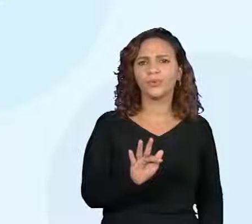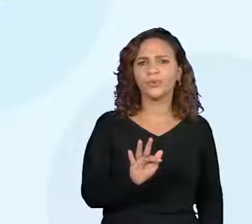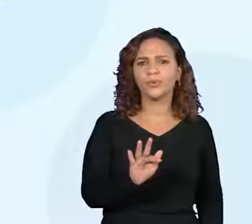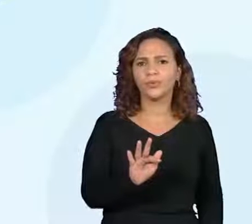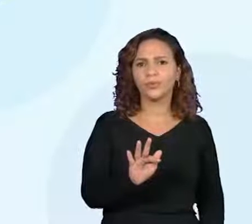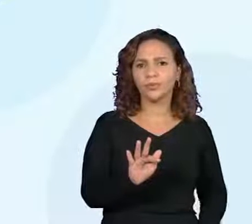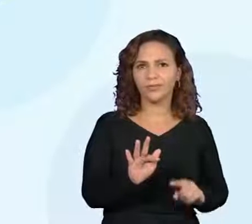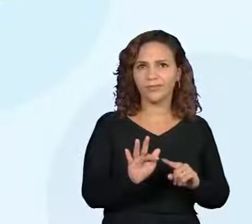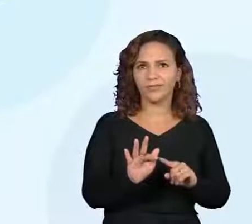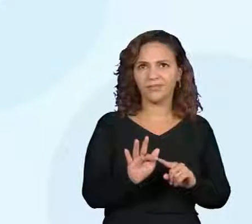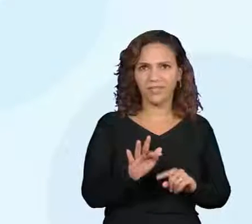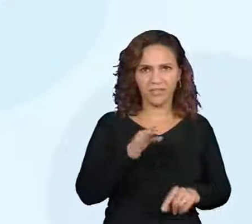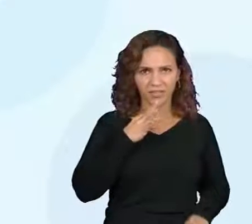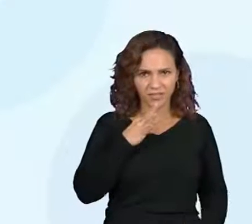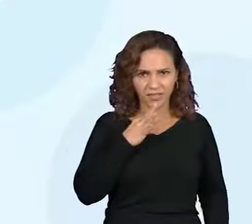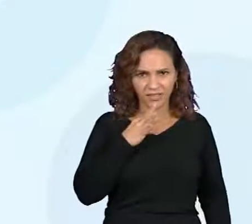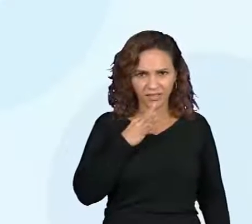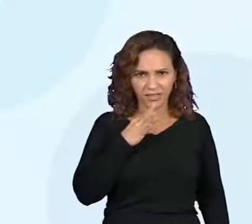Já ouviram falar em